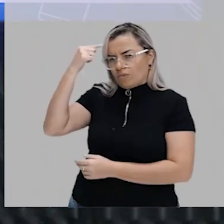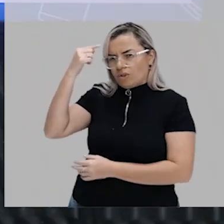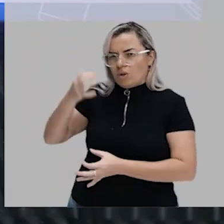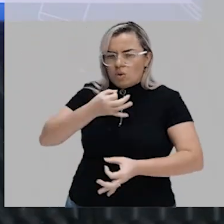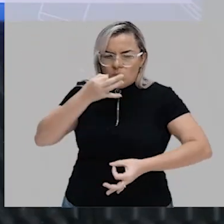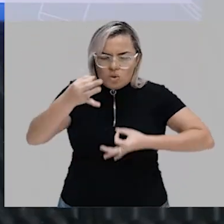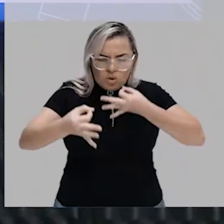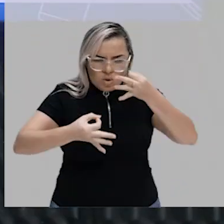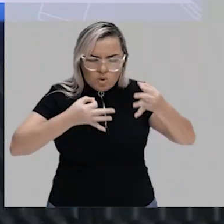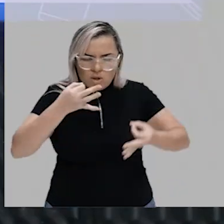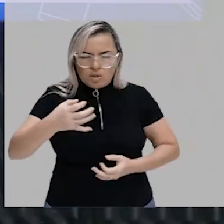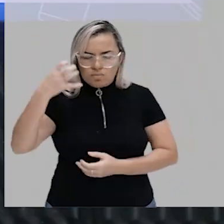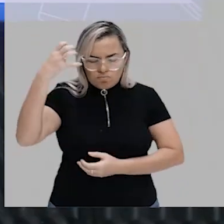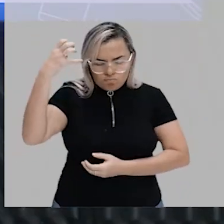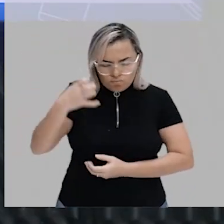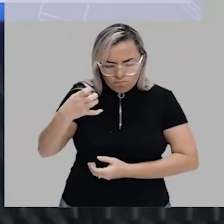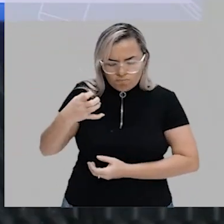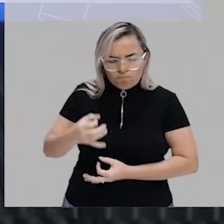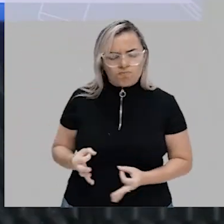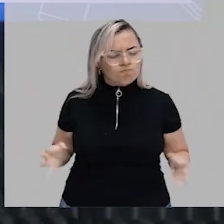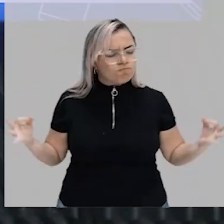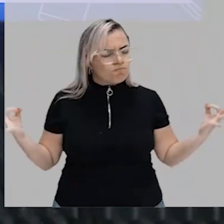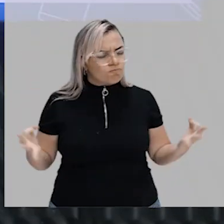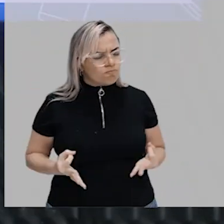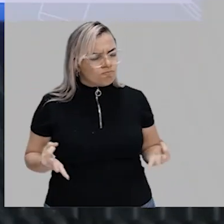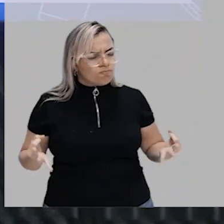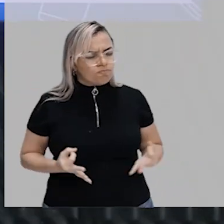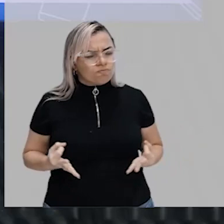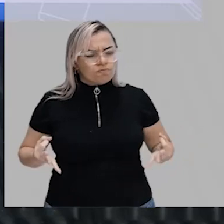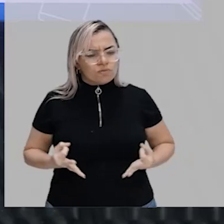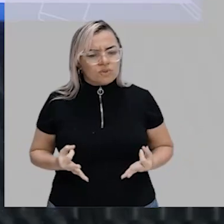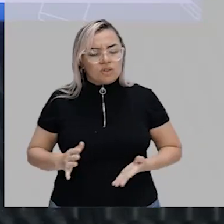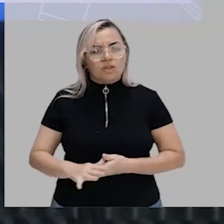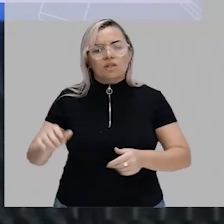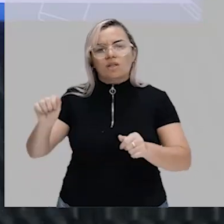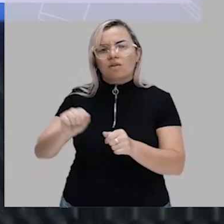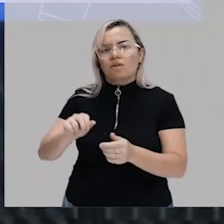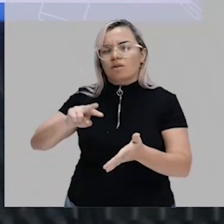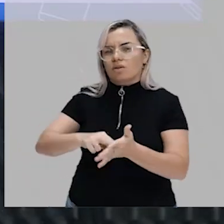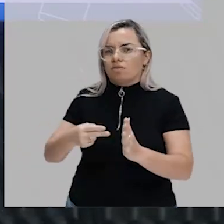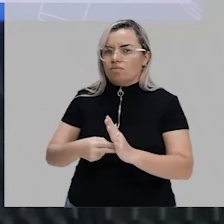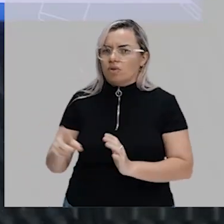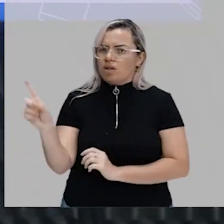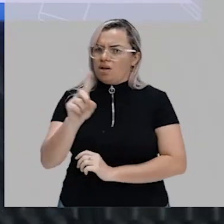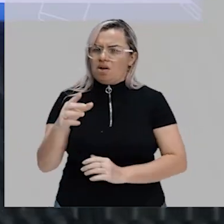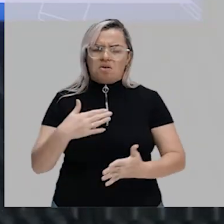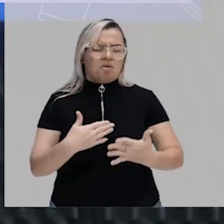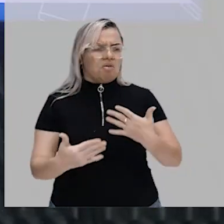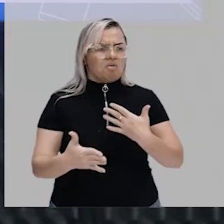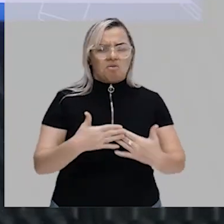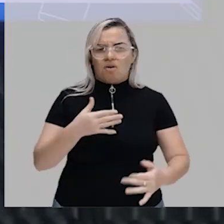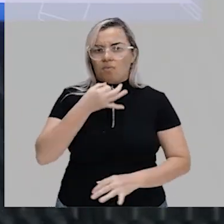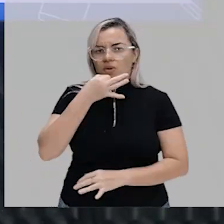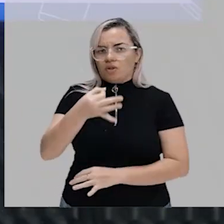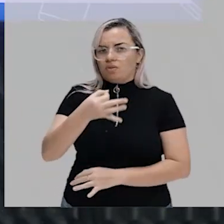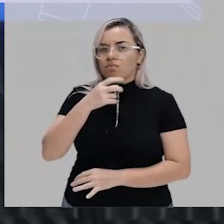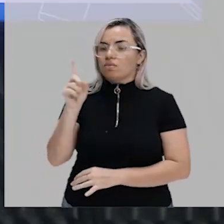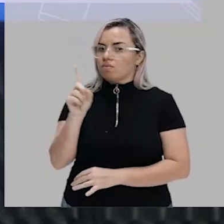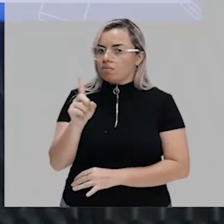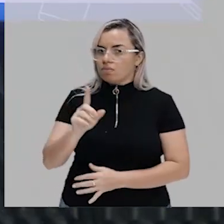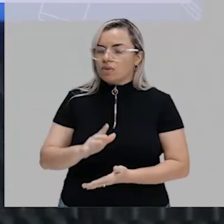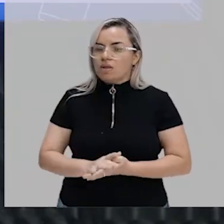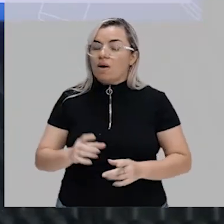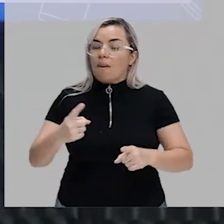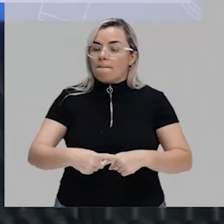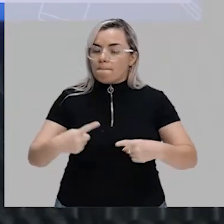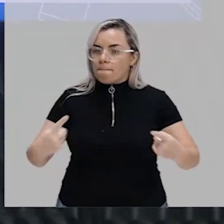concisa, rigorosa, que faça sentido. Então não é qualquer opinião, mas sim aquilo